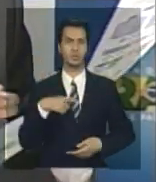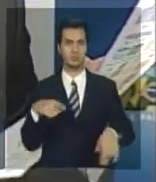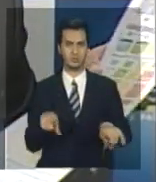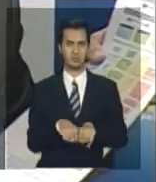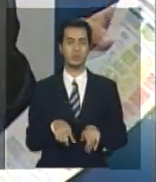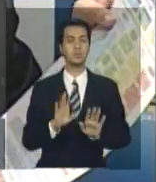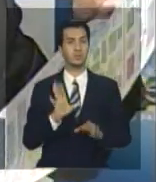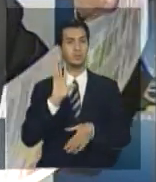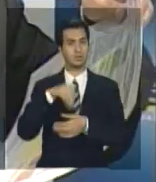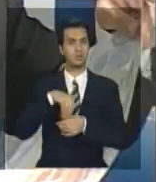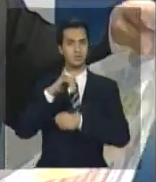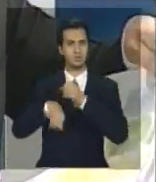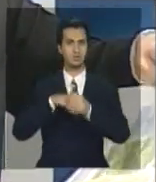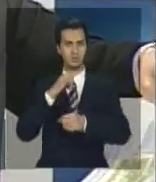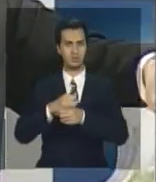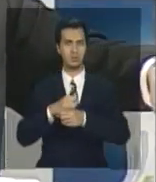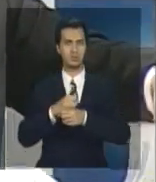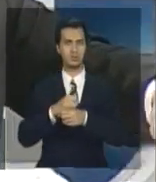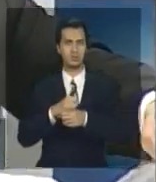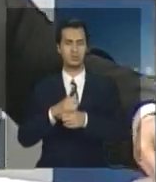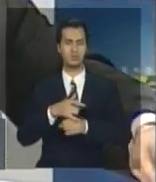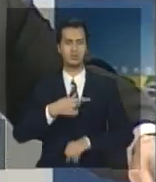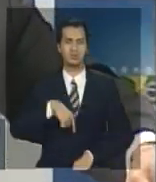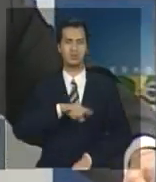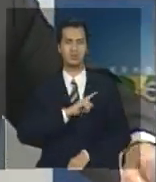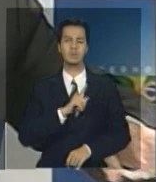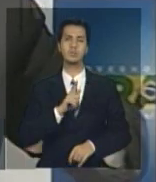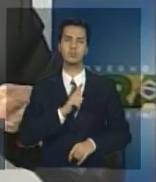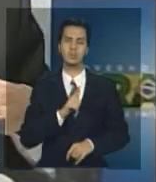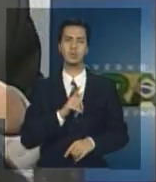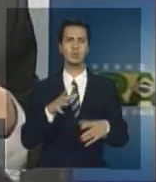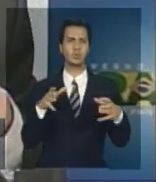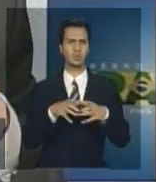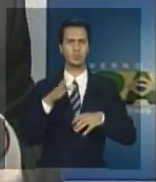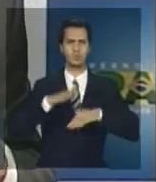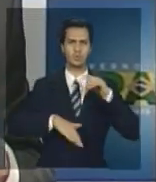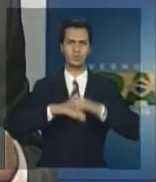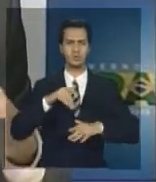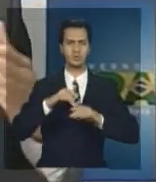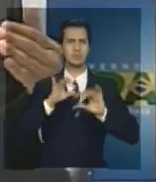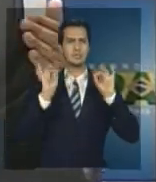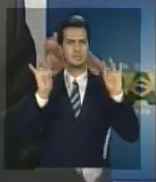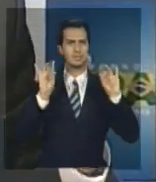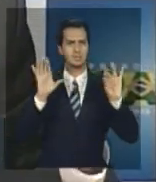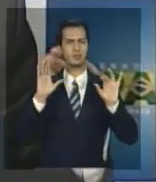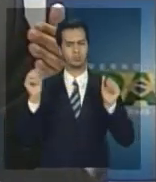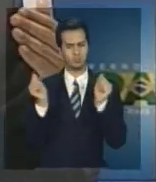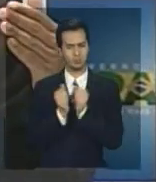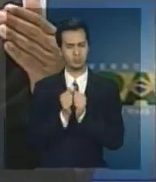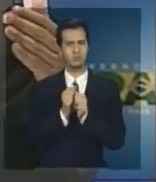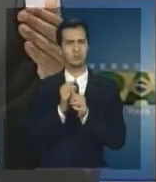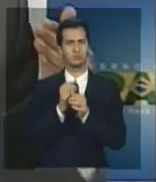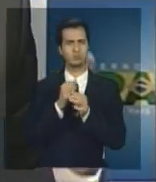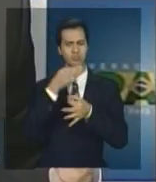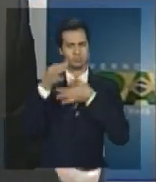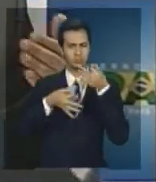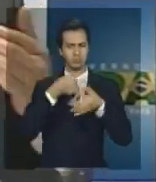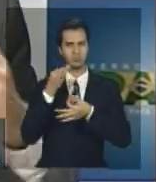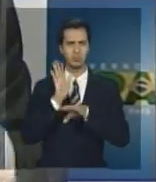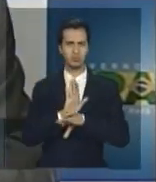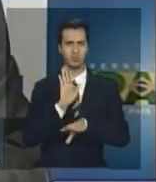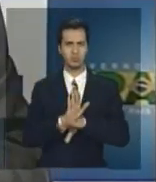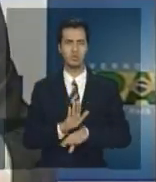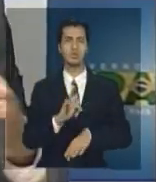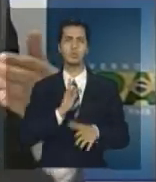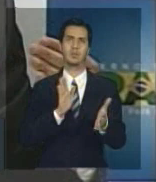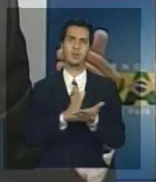fizemos uma revisão do protocolo, um conjunto de especialistas. Tem um perfil que é importante cada vez mais. Tem dengue com